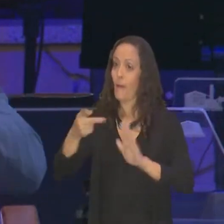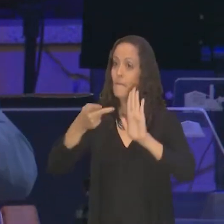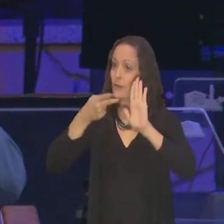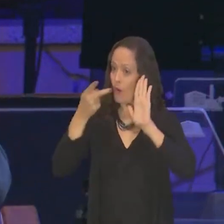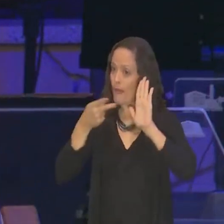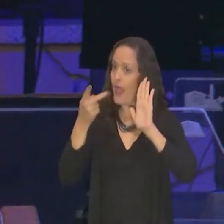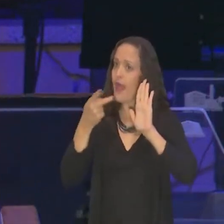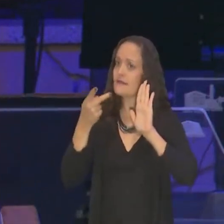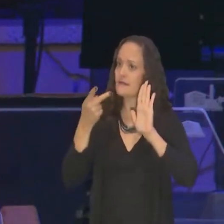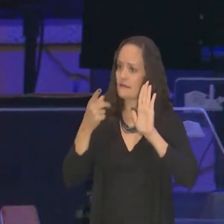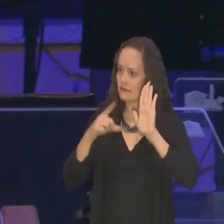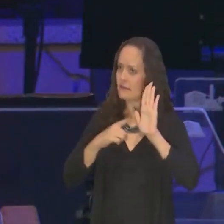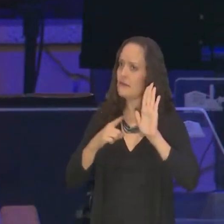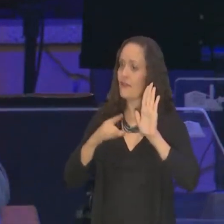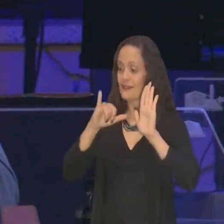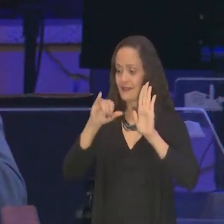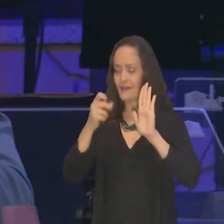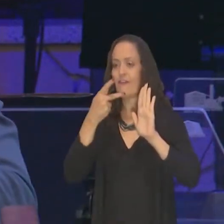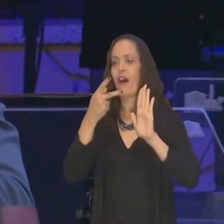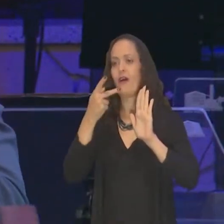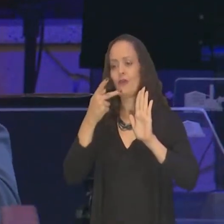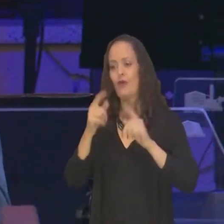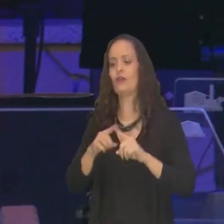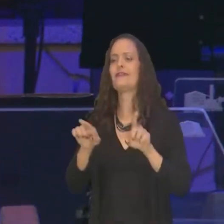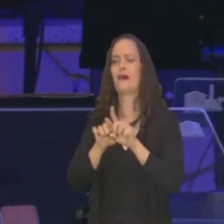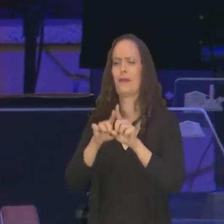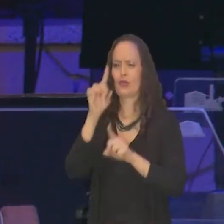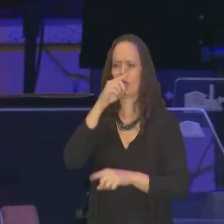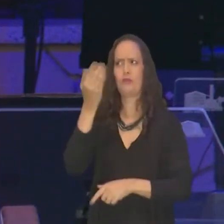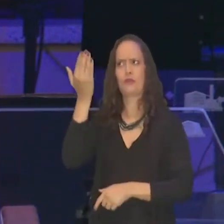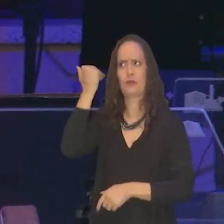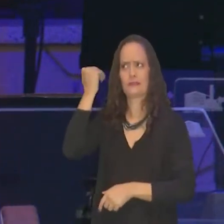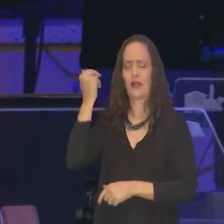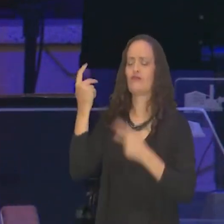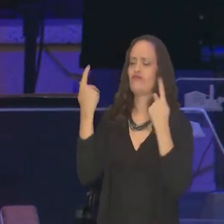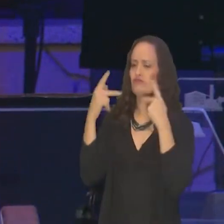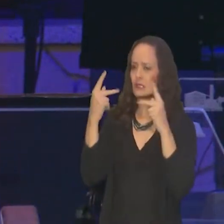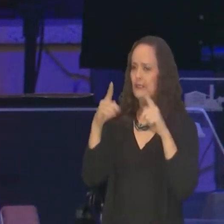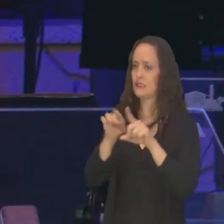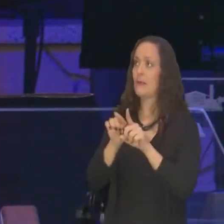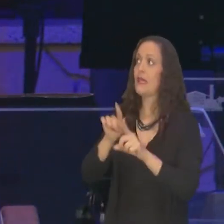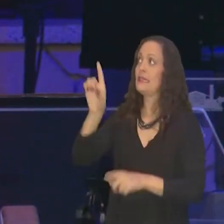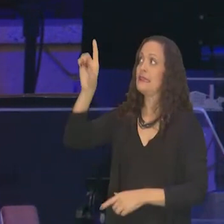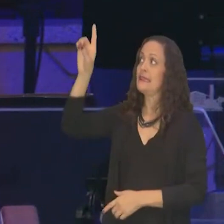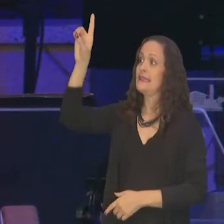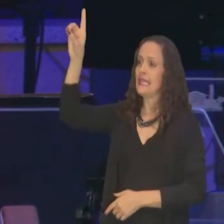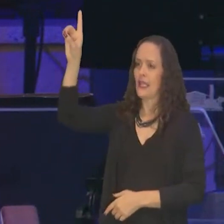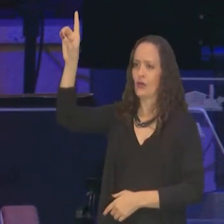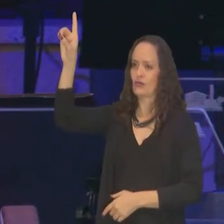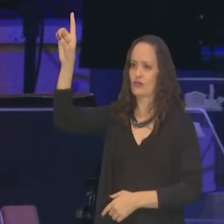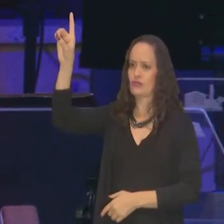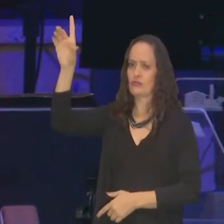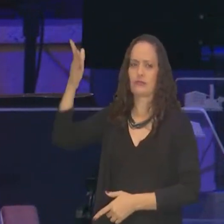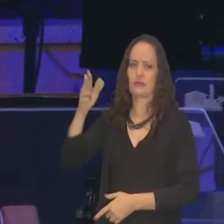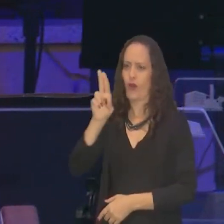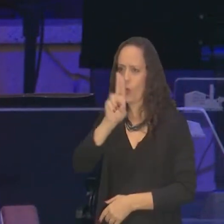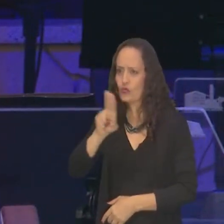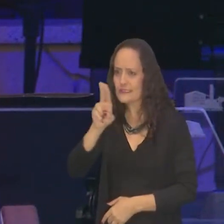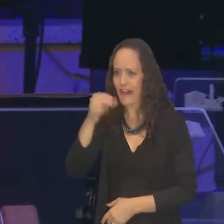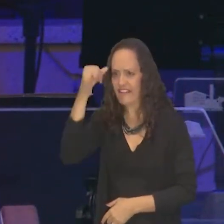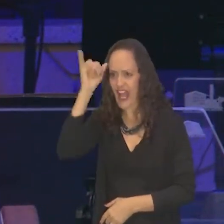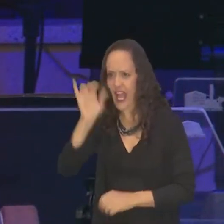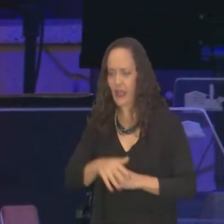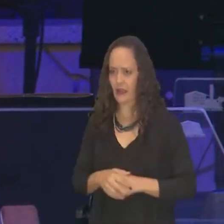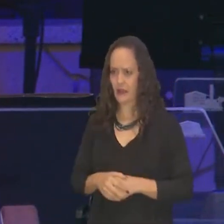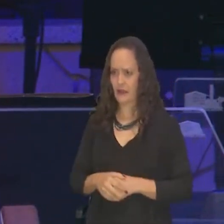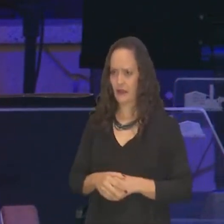e eu disse aqui na mensagem que eu preguei no domingo retrasado: Deus não usaria uma vaca, uma galinha,